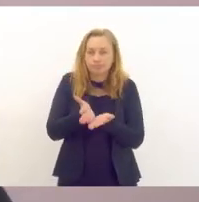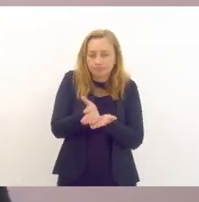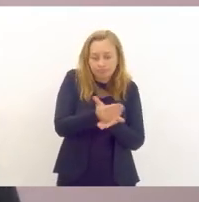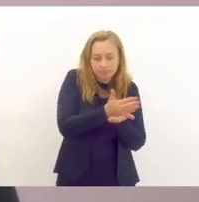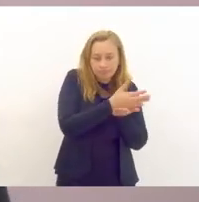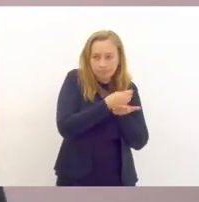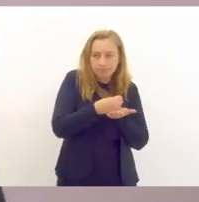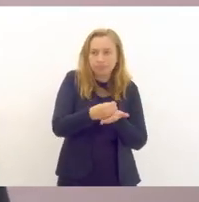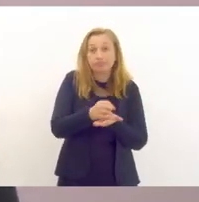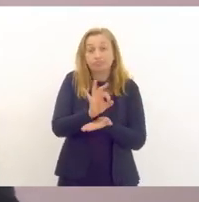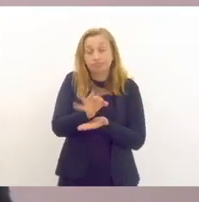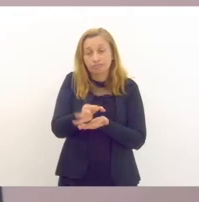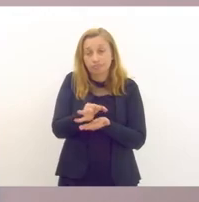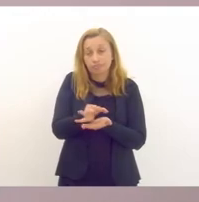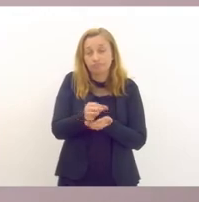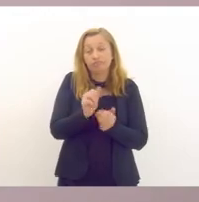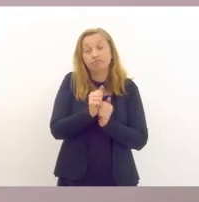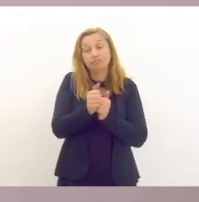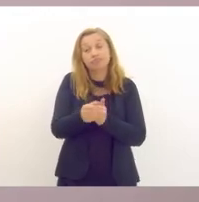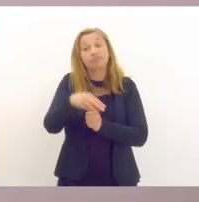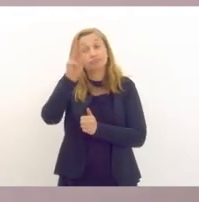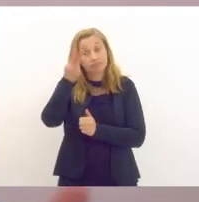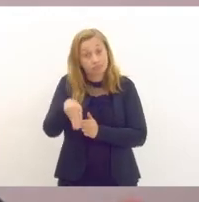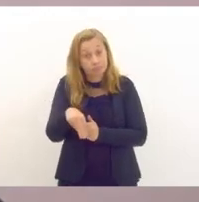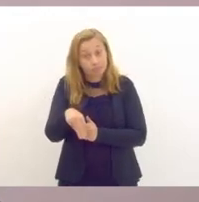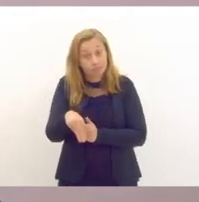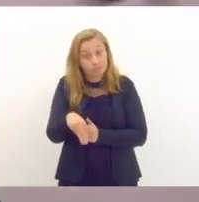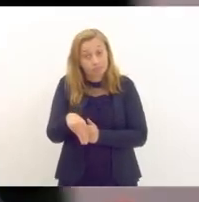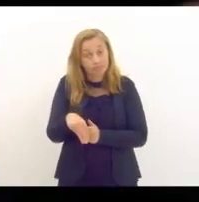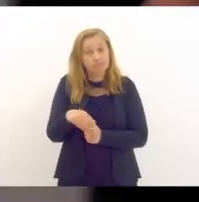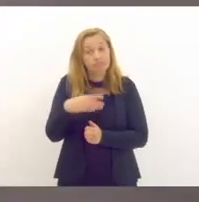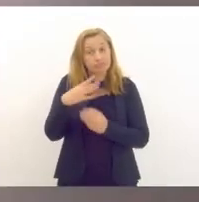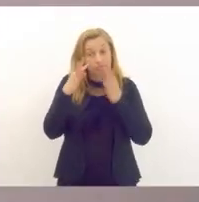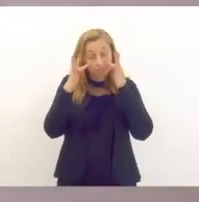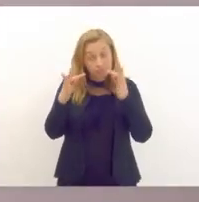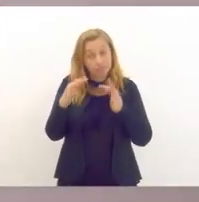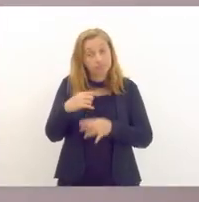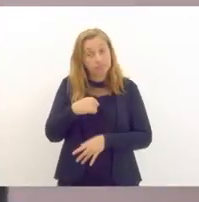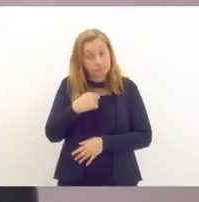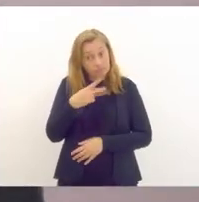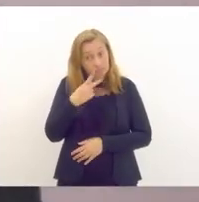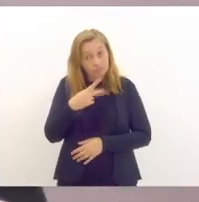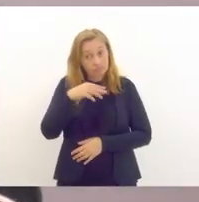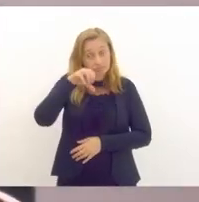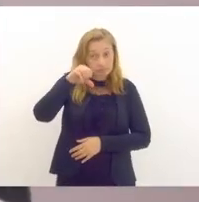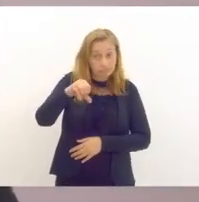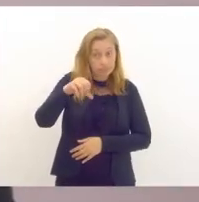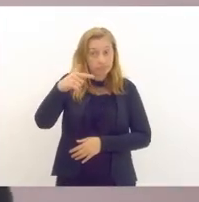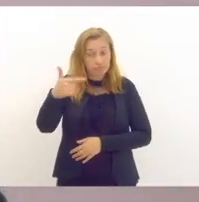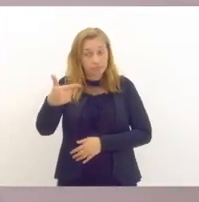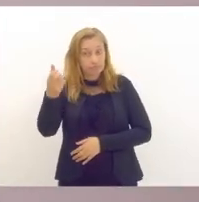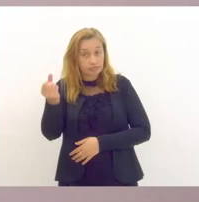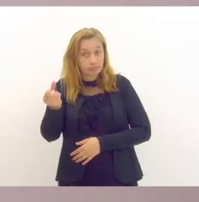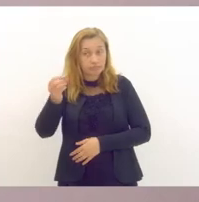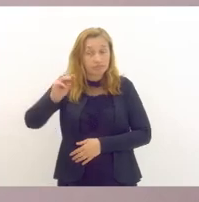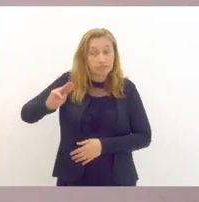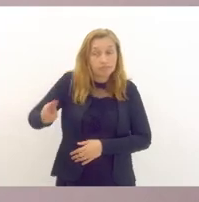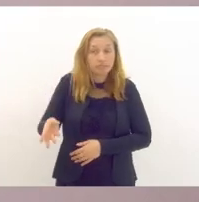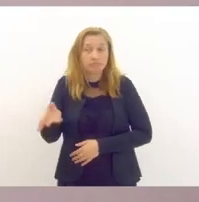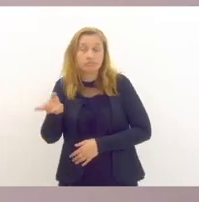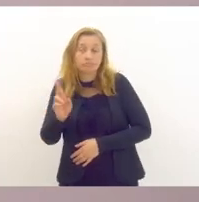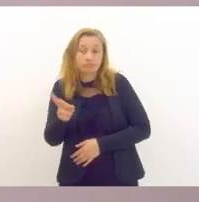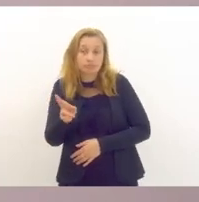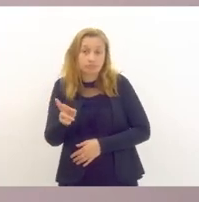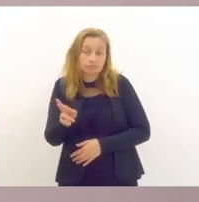é fato quem acompanha arrecadação é testemunha do que eu tô dizendo aqui 926 milhões de reais